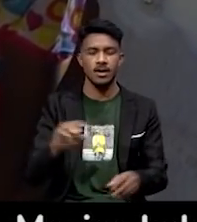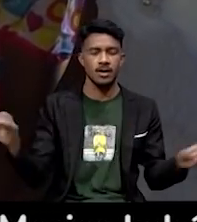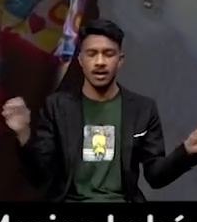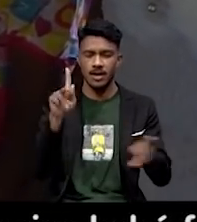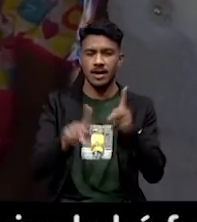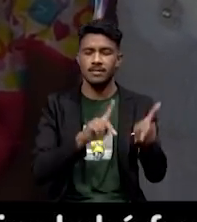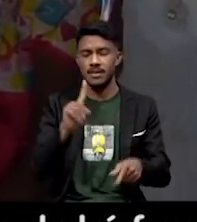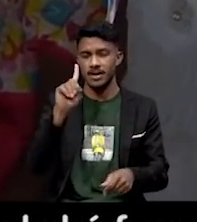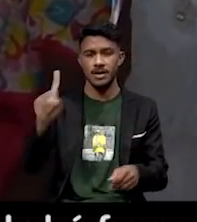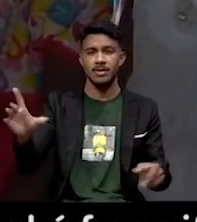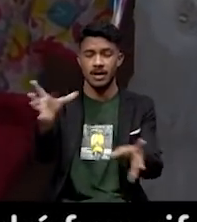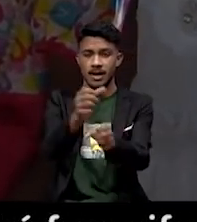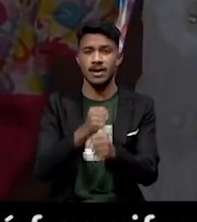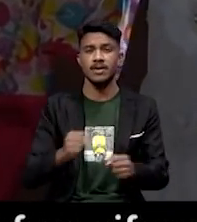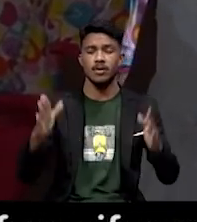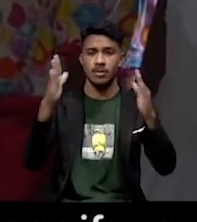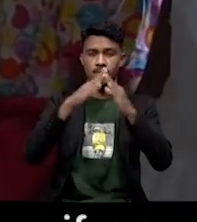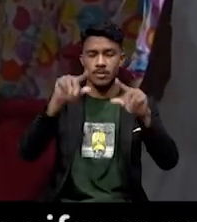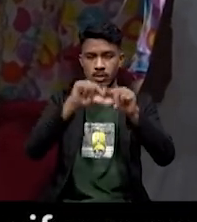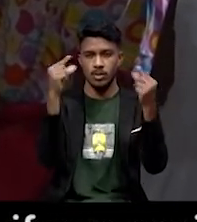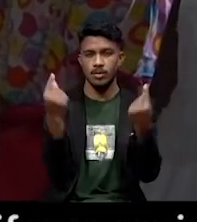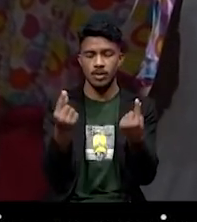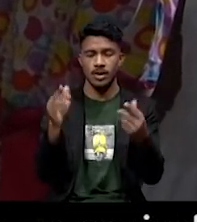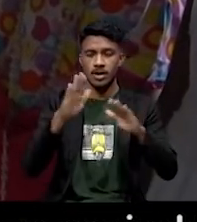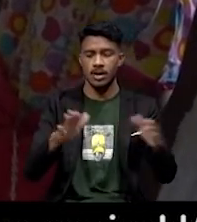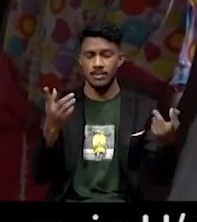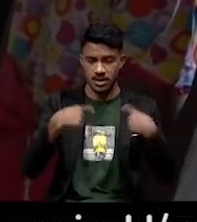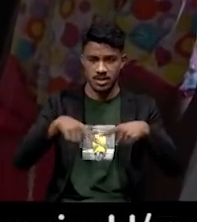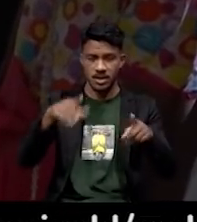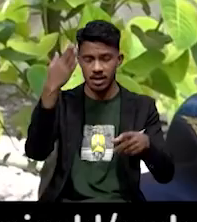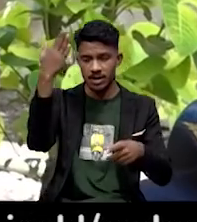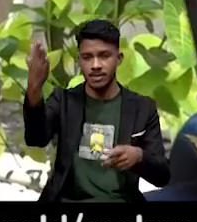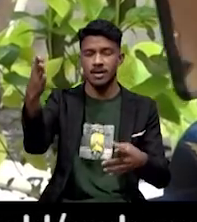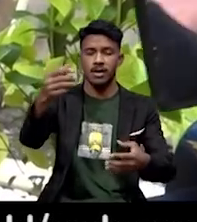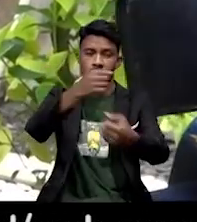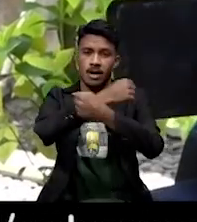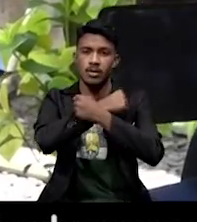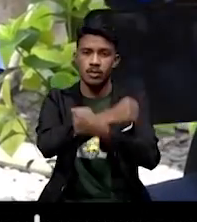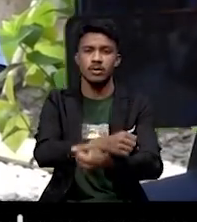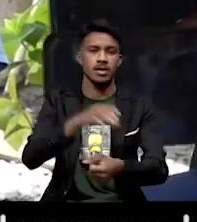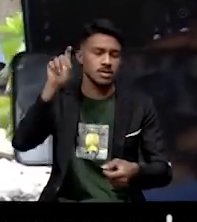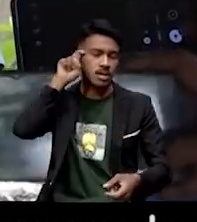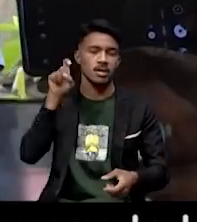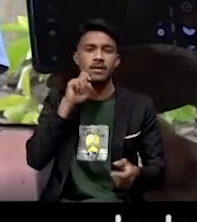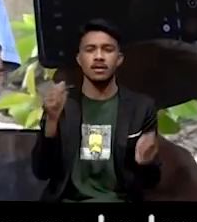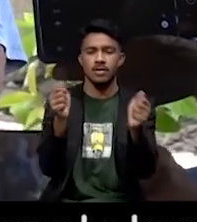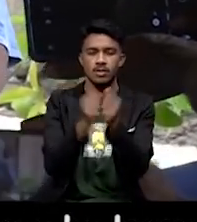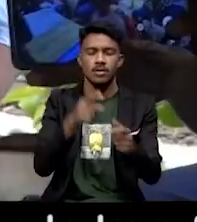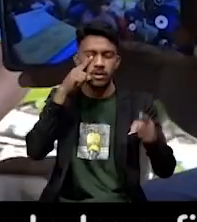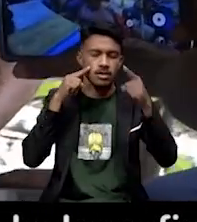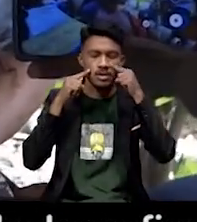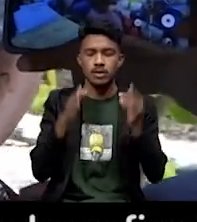mahon topohonis. No antes fila mai dili labarik sira ia uma mahun topohonis hakuak Shanana Gushmão ho mataweng hori husu lider nasional ne